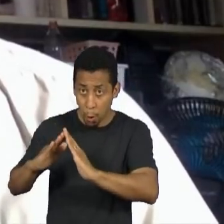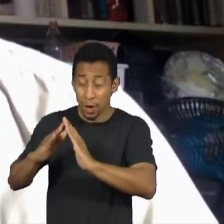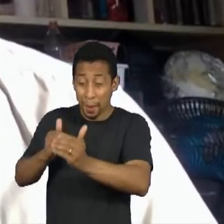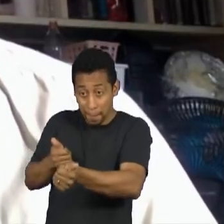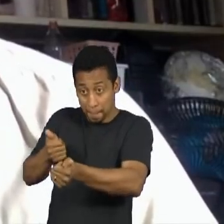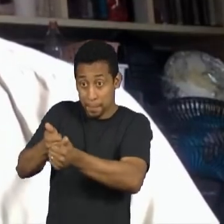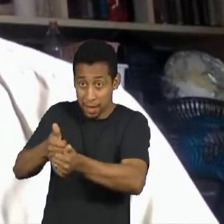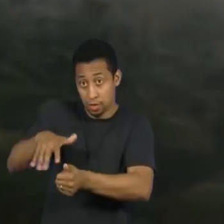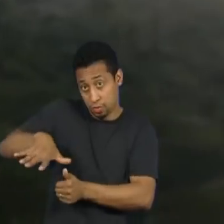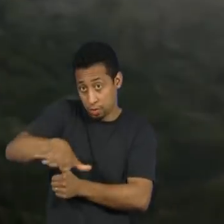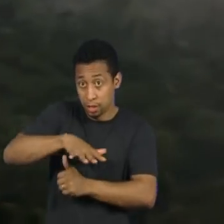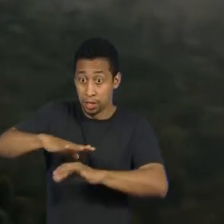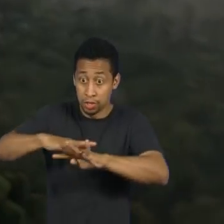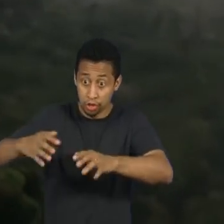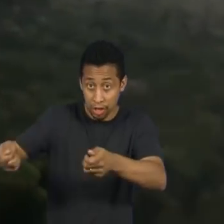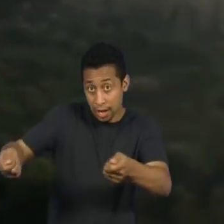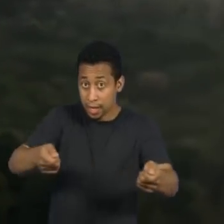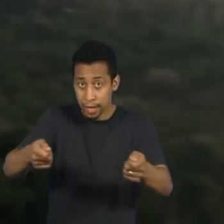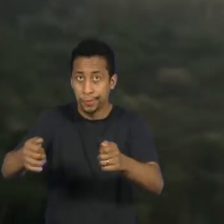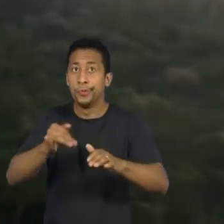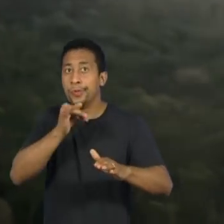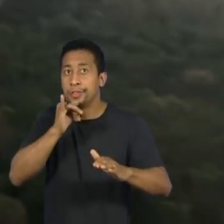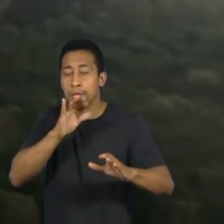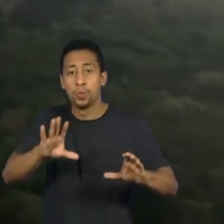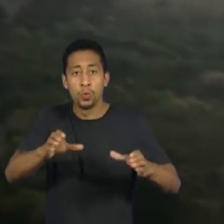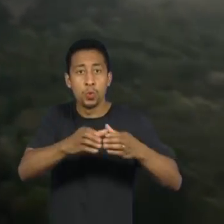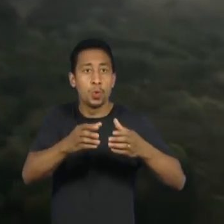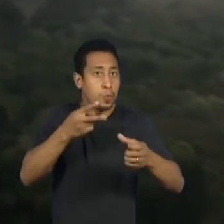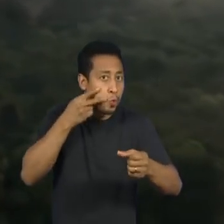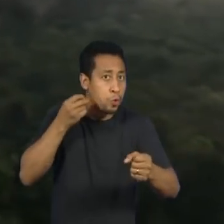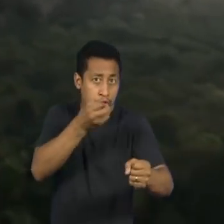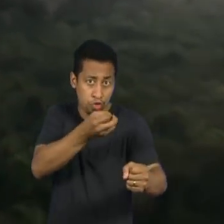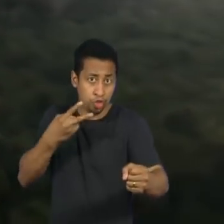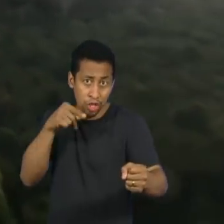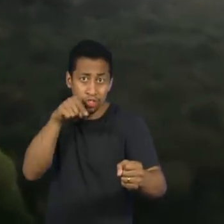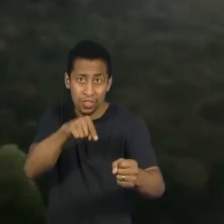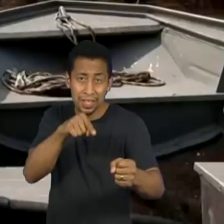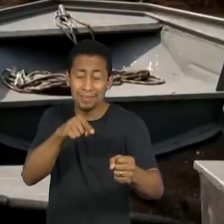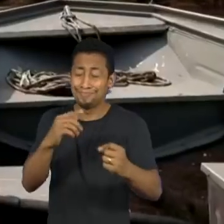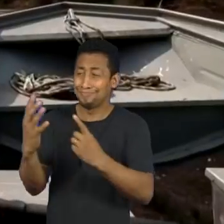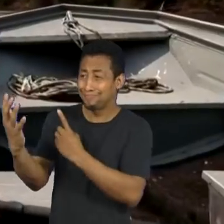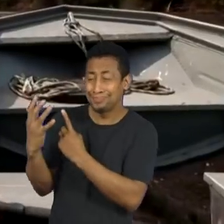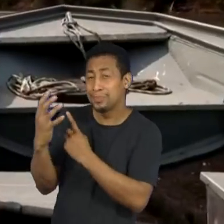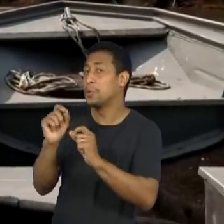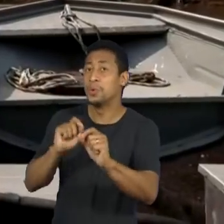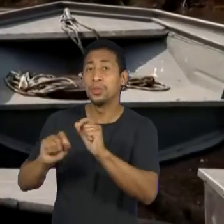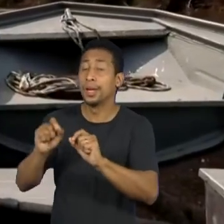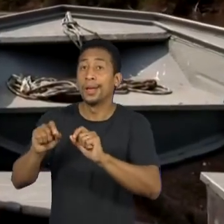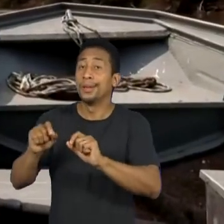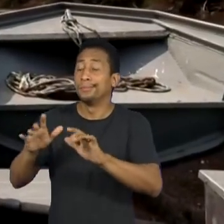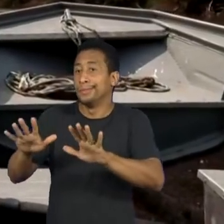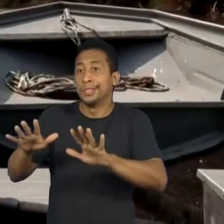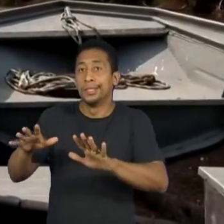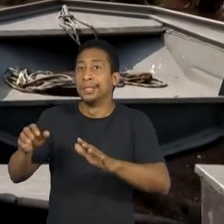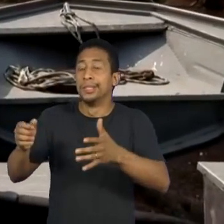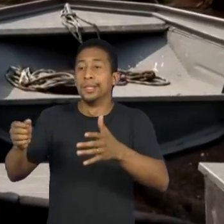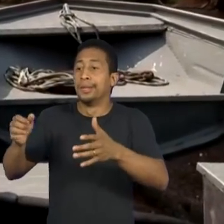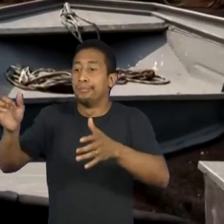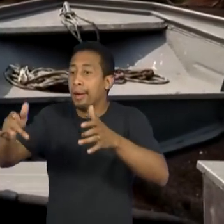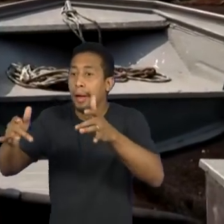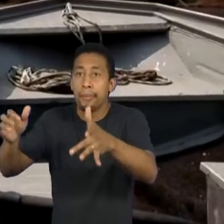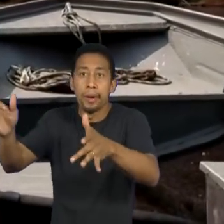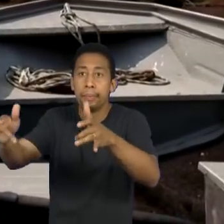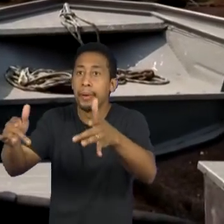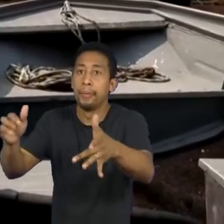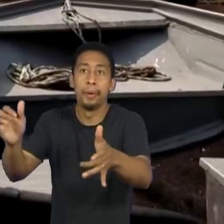bordas de um garimpo, como as comunidades indígenas, o impacto maior é a contaminação, né? Contaminação por